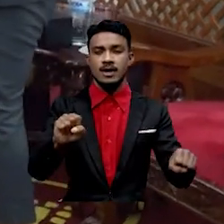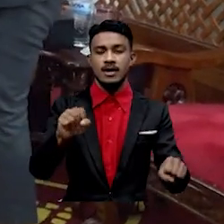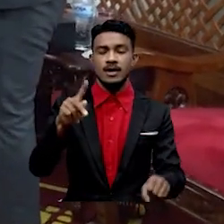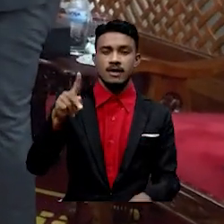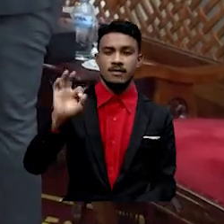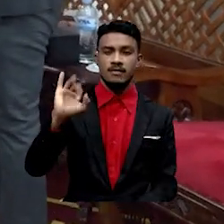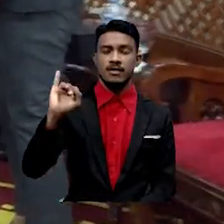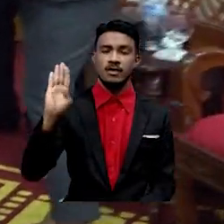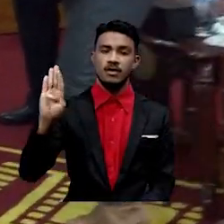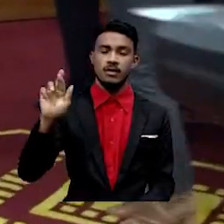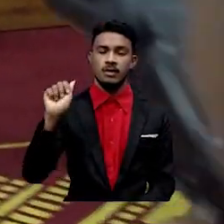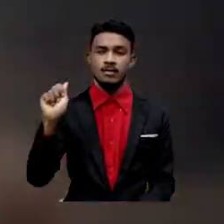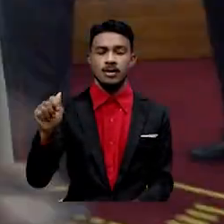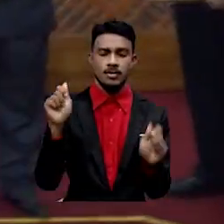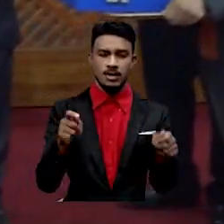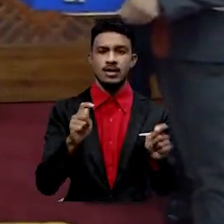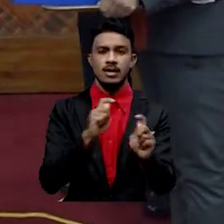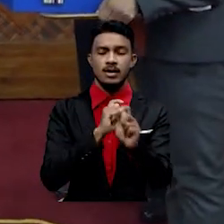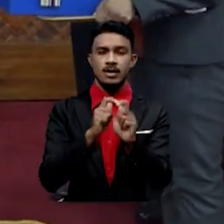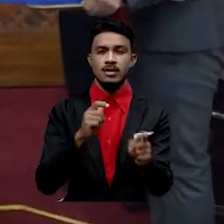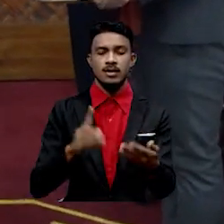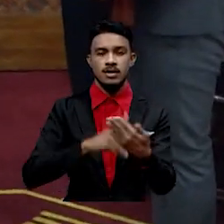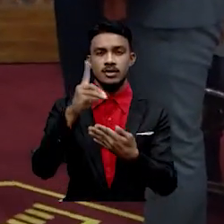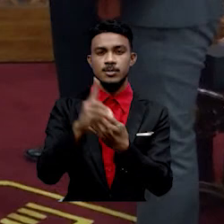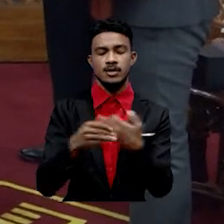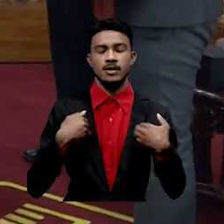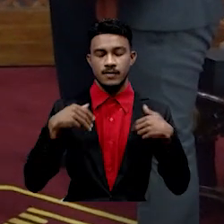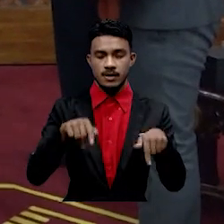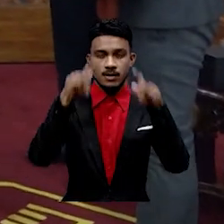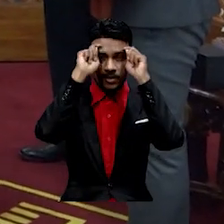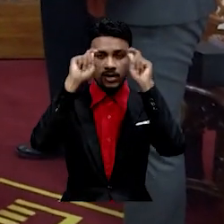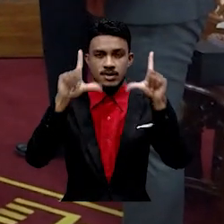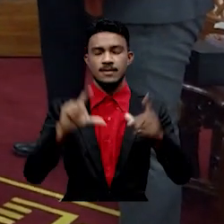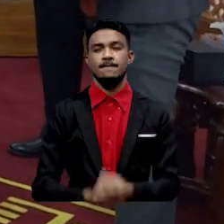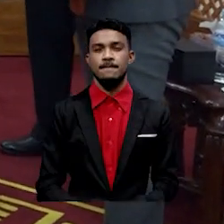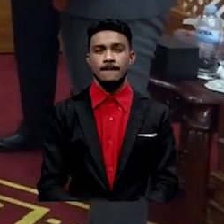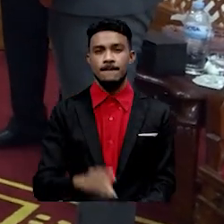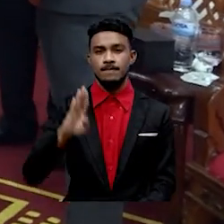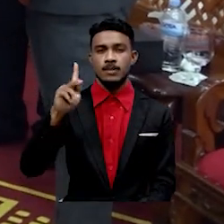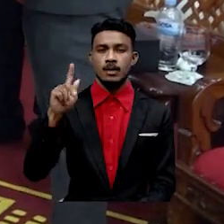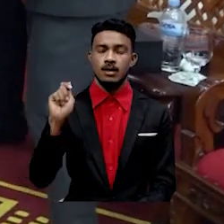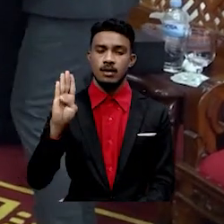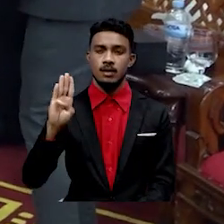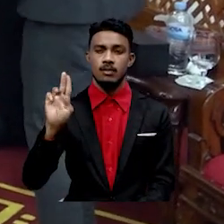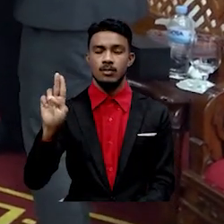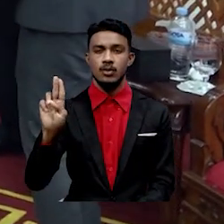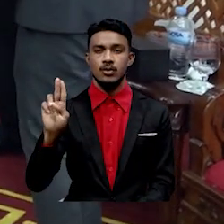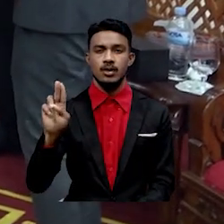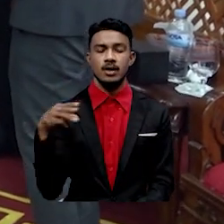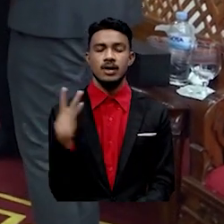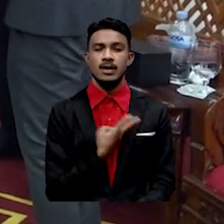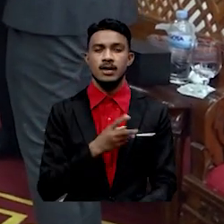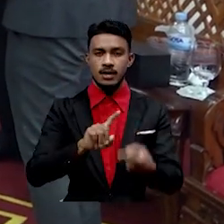sistema tecnologia, no bele acelera processo de desenvolvimento ia Timor-Leste. Cabo irané, itania cabo ne liga